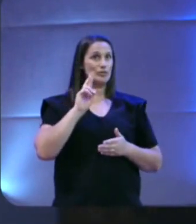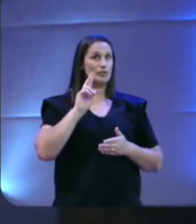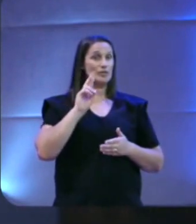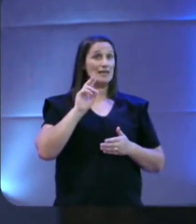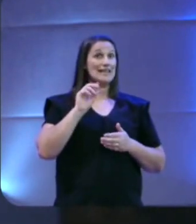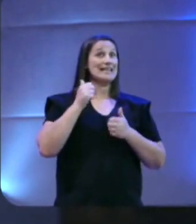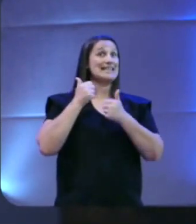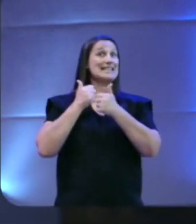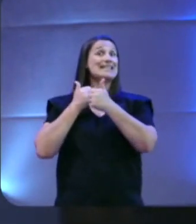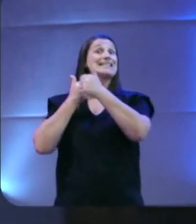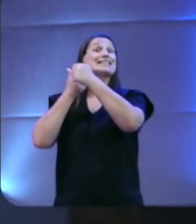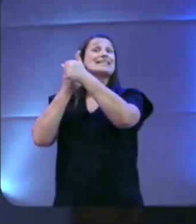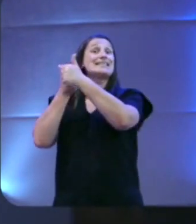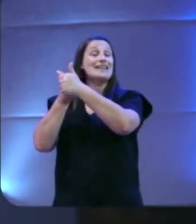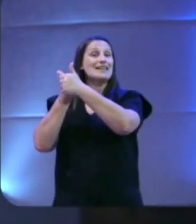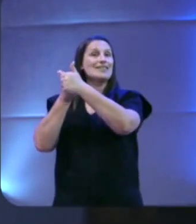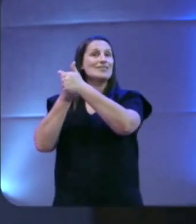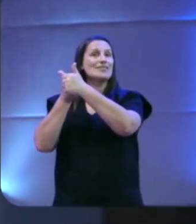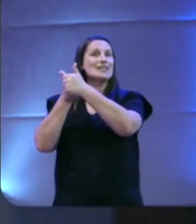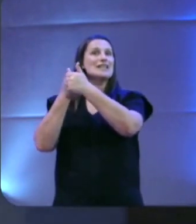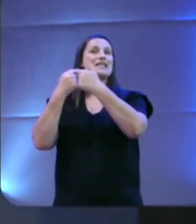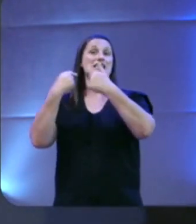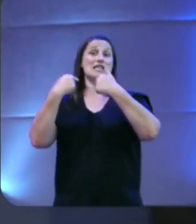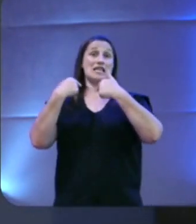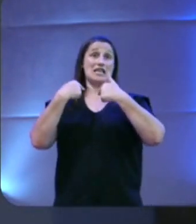siga-me e eu farei de vocês o quê?